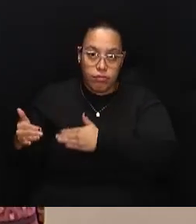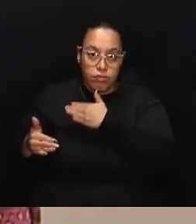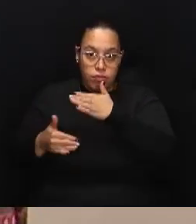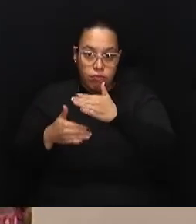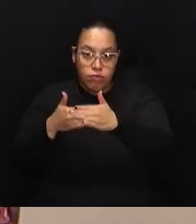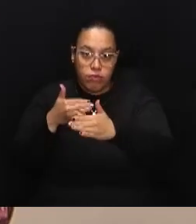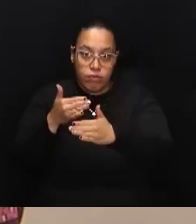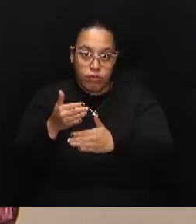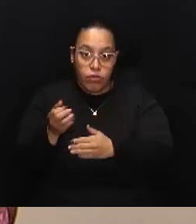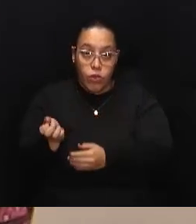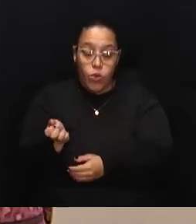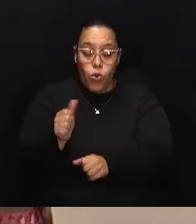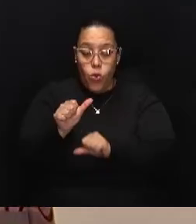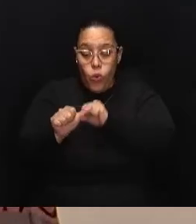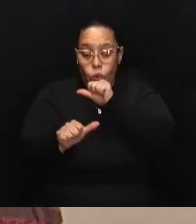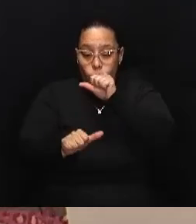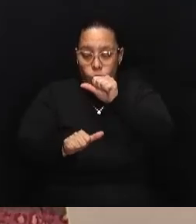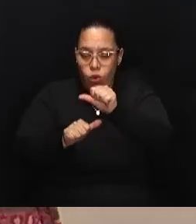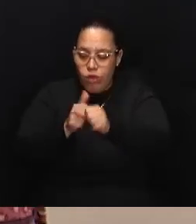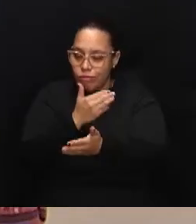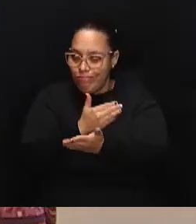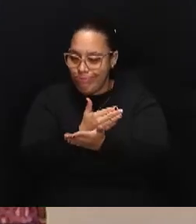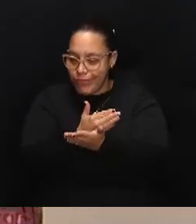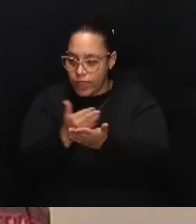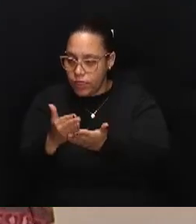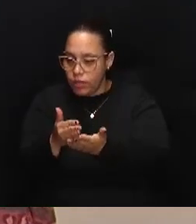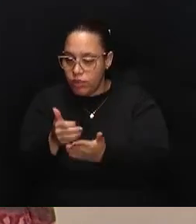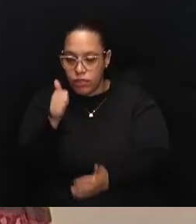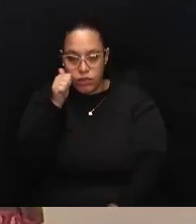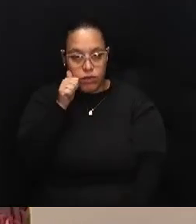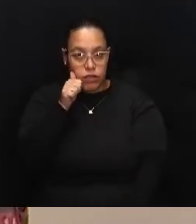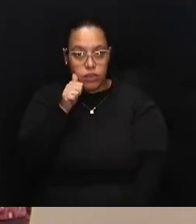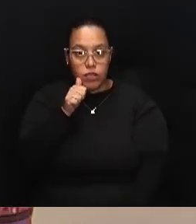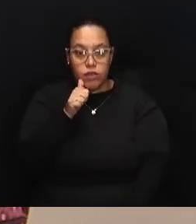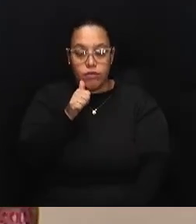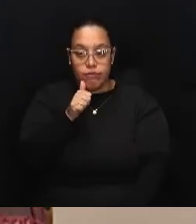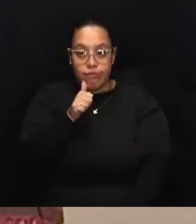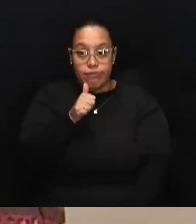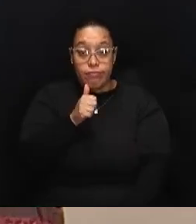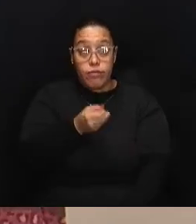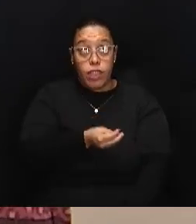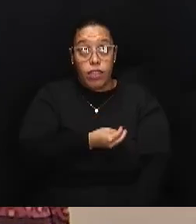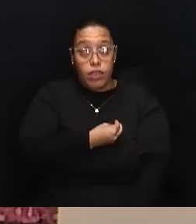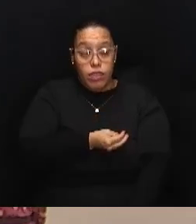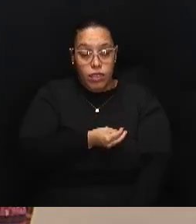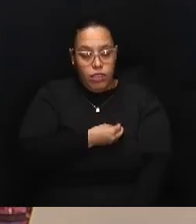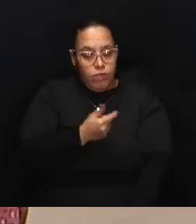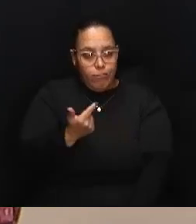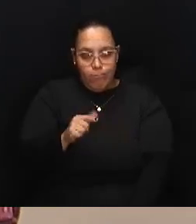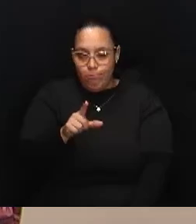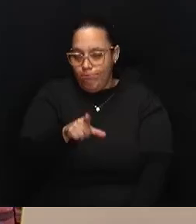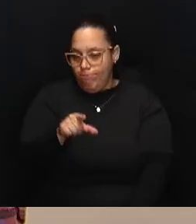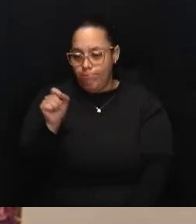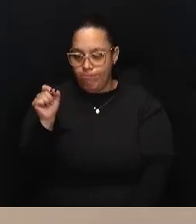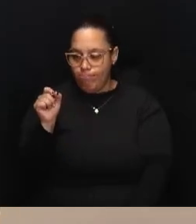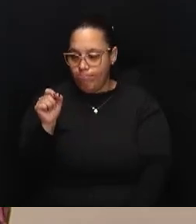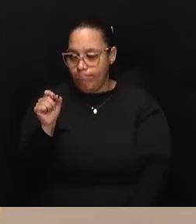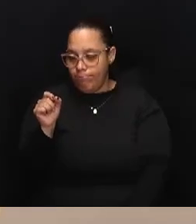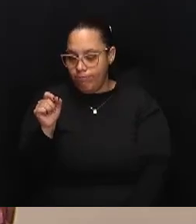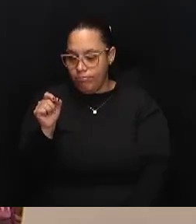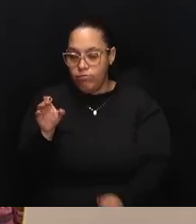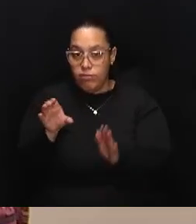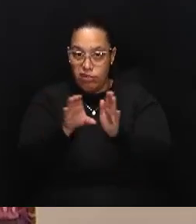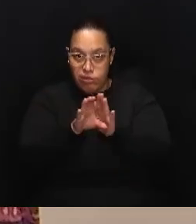um refúgio, um renovo para essa mulher que muitas das vezes vê naquele quadro que ela está vivenciando sem alternativa. Então,